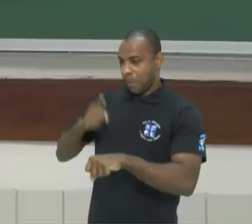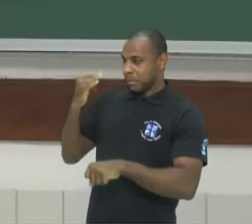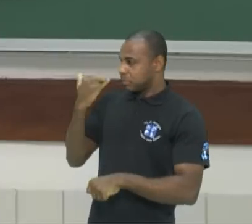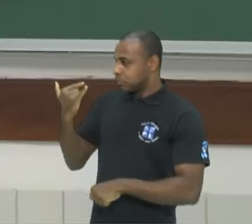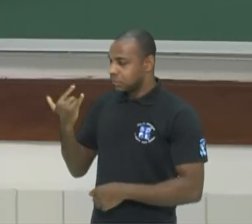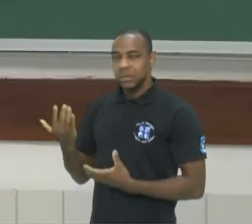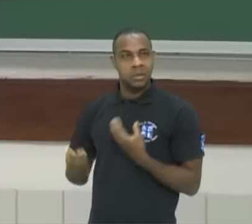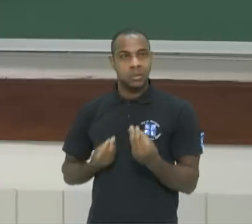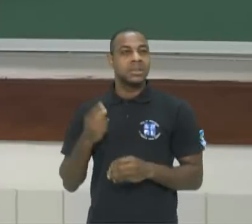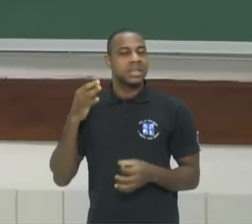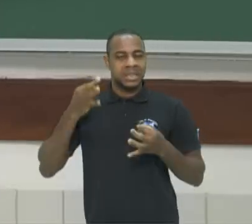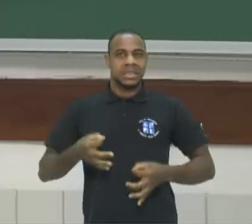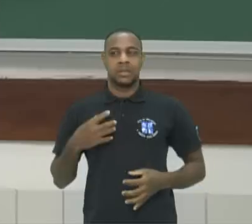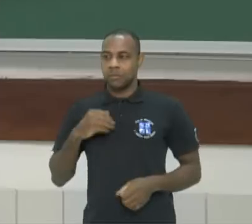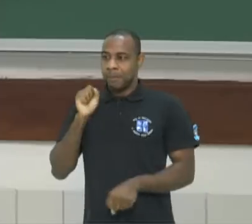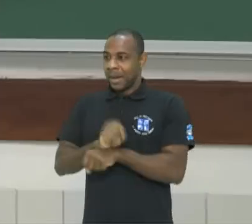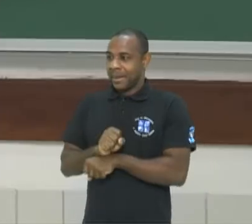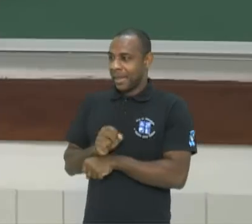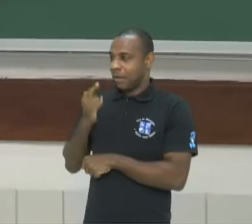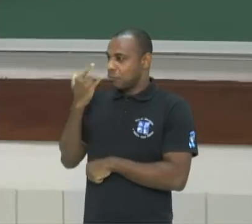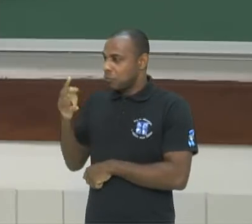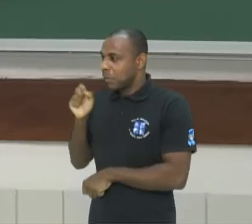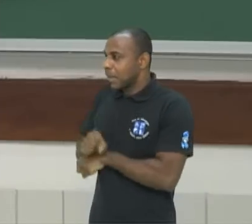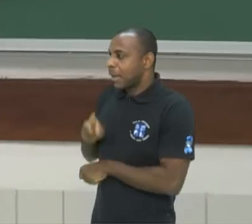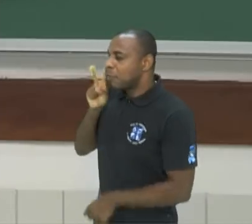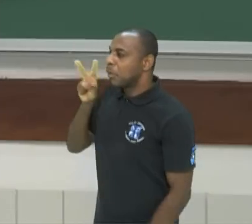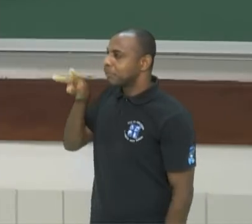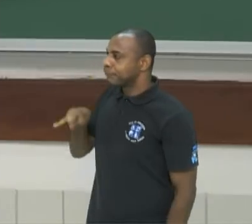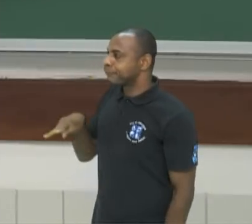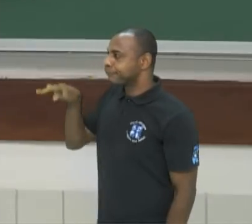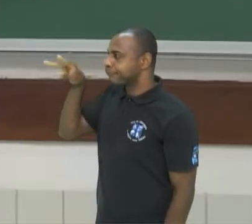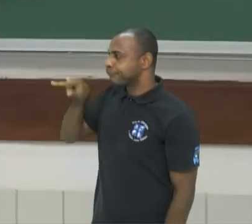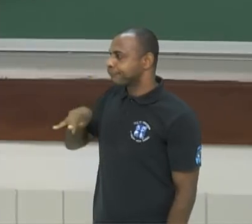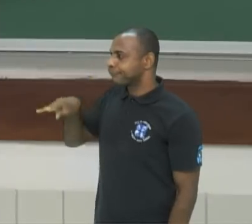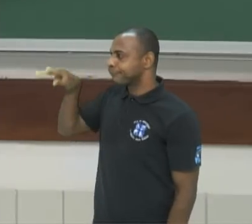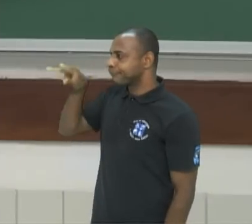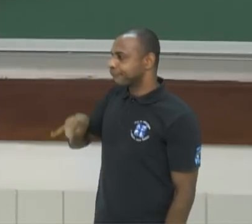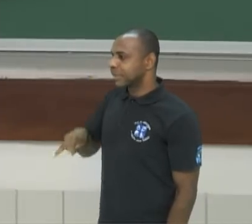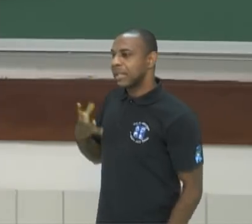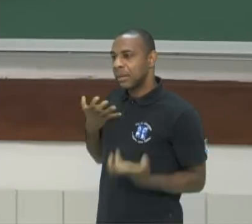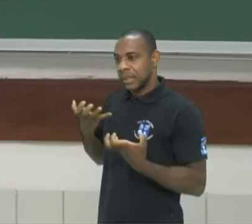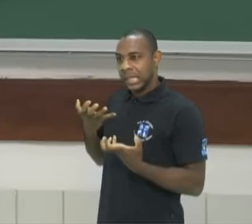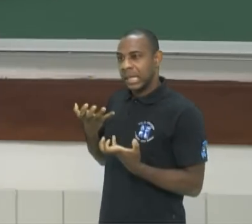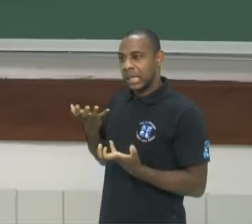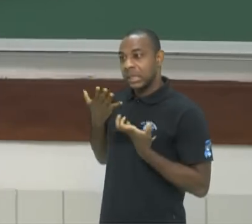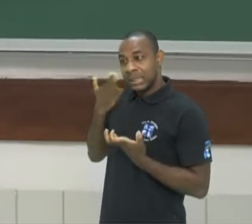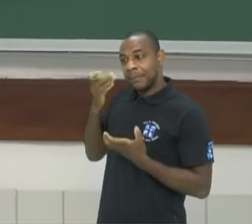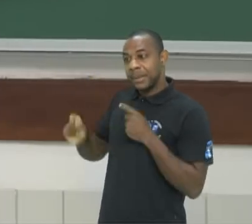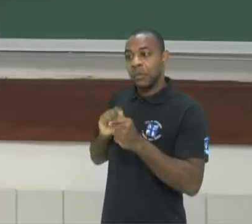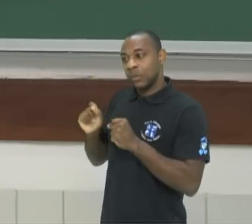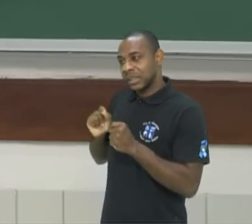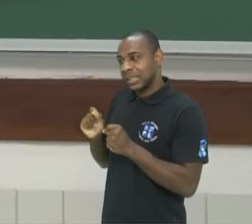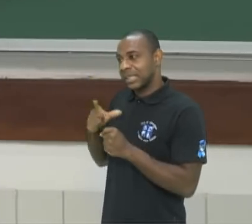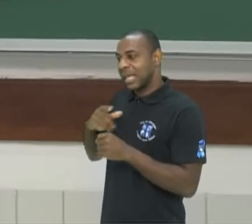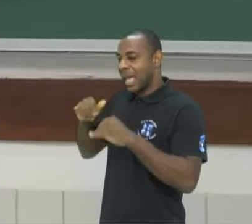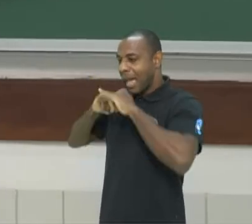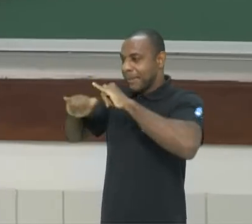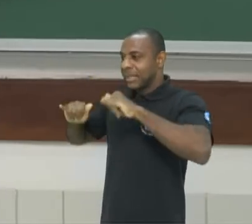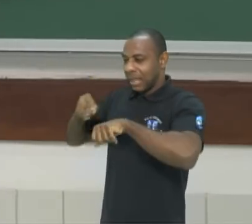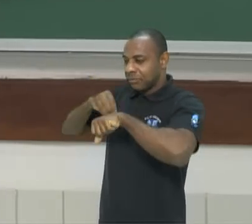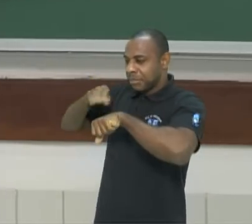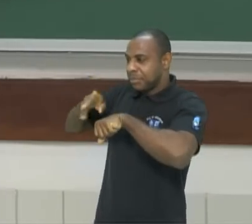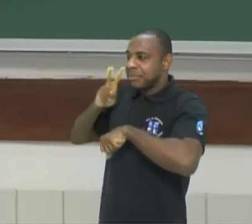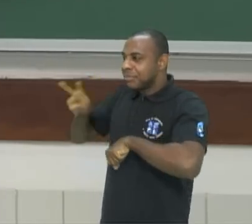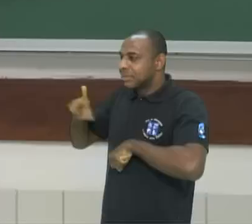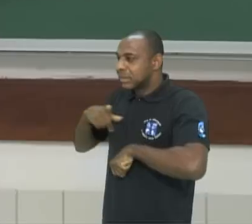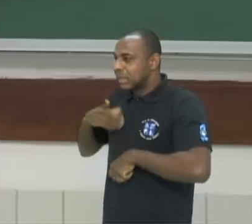com certeza, eu vou até ele e vou começar a lê-lo. Porque eu quero saber o que tem, eu quero saber as mensagens contidas ali dentro. Se